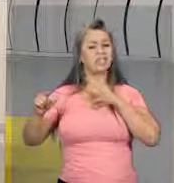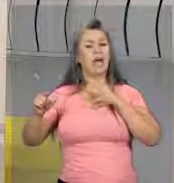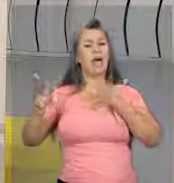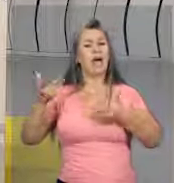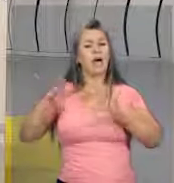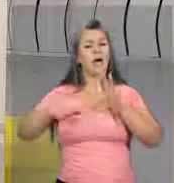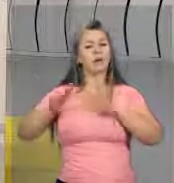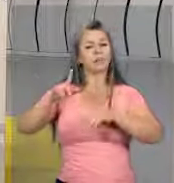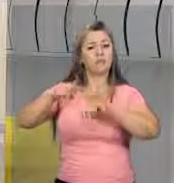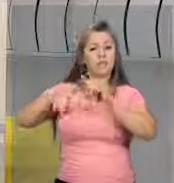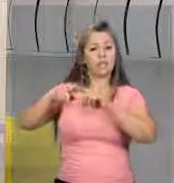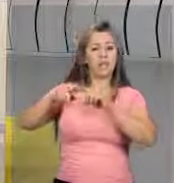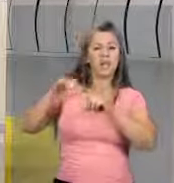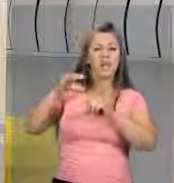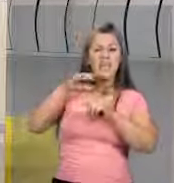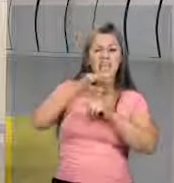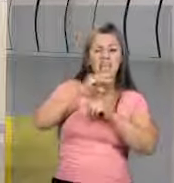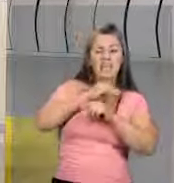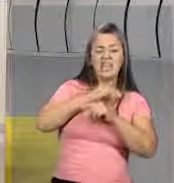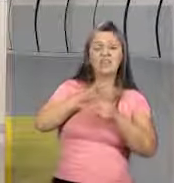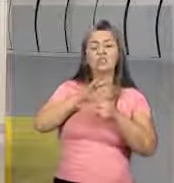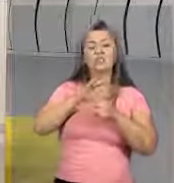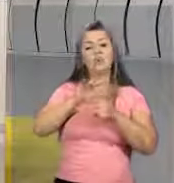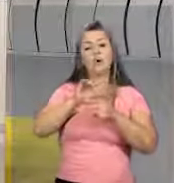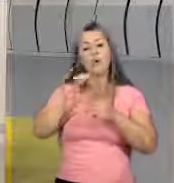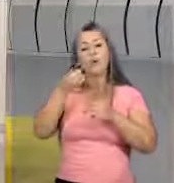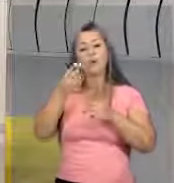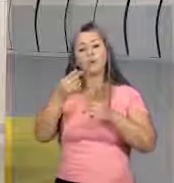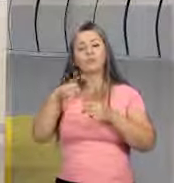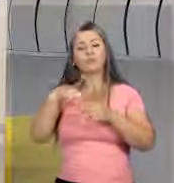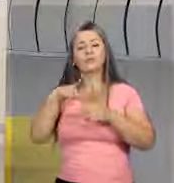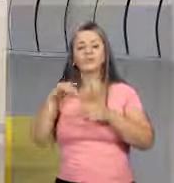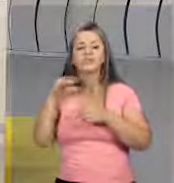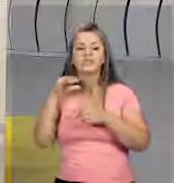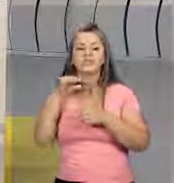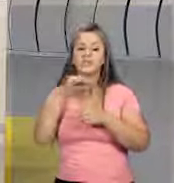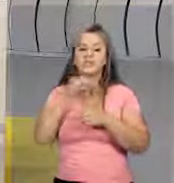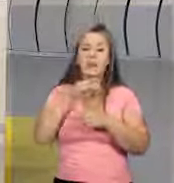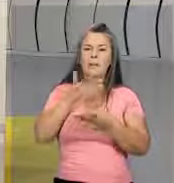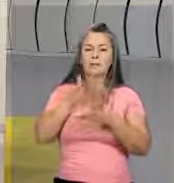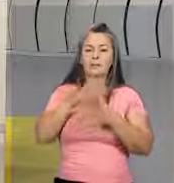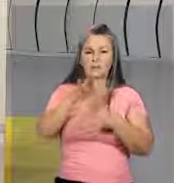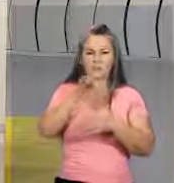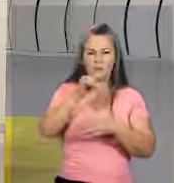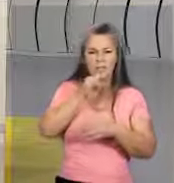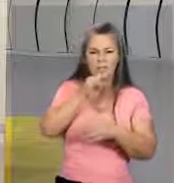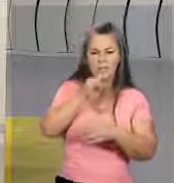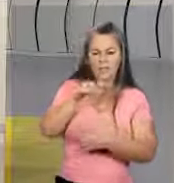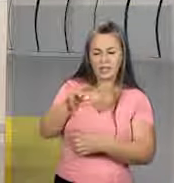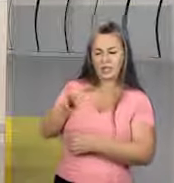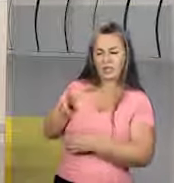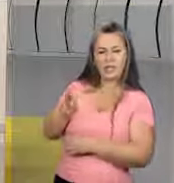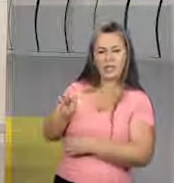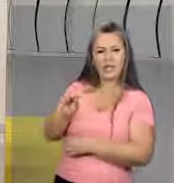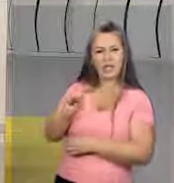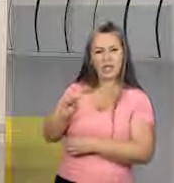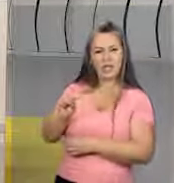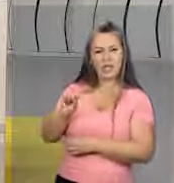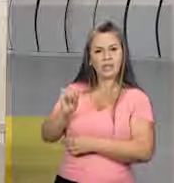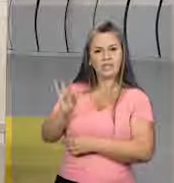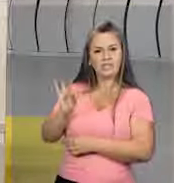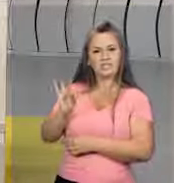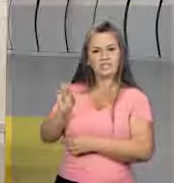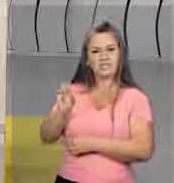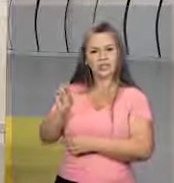mais, outros menos. Vimos que lá nos resistores, justamente o que a gente precisa é esse efeito térmico, é esse